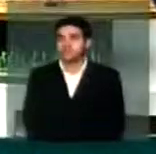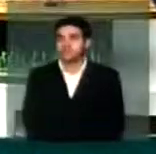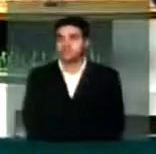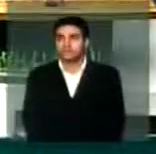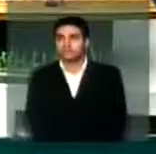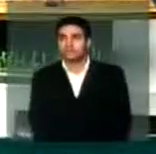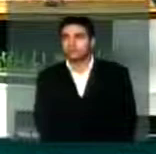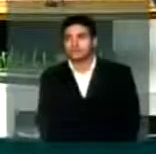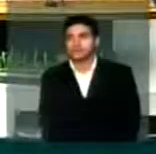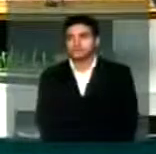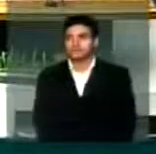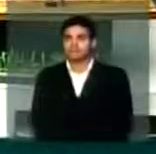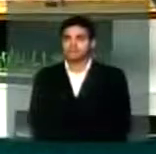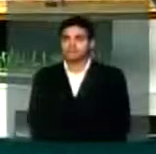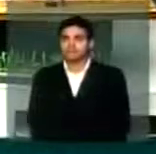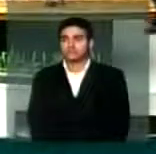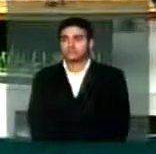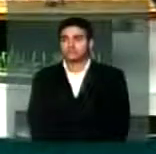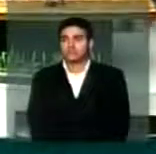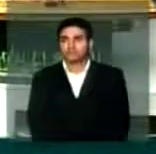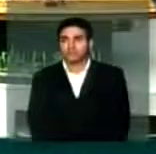Presidente Benedita da Silva,